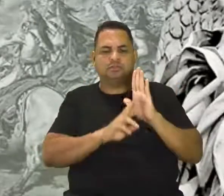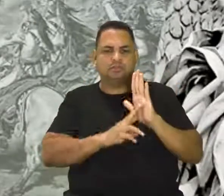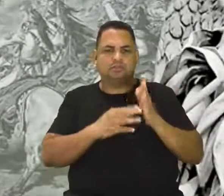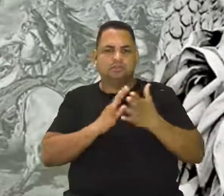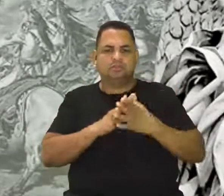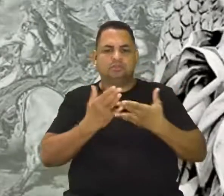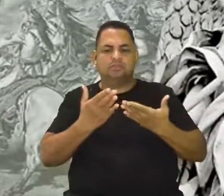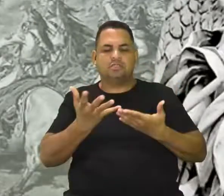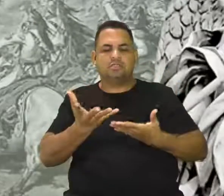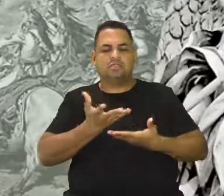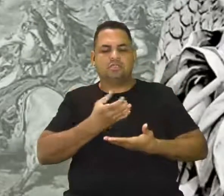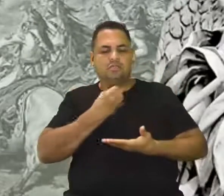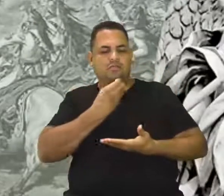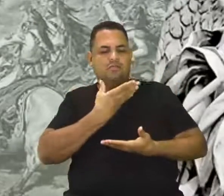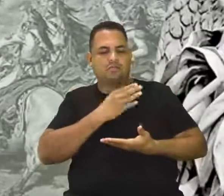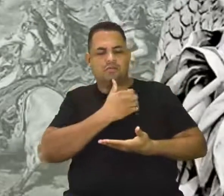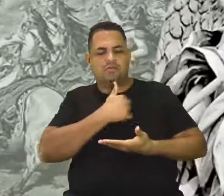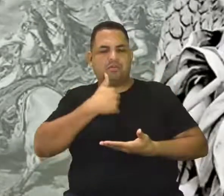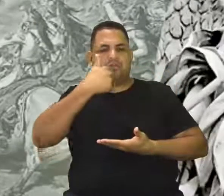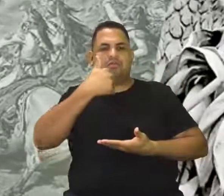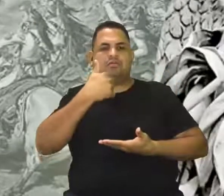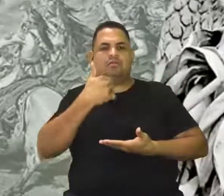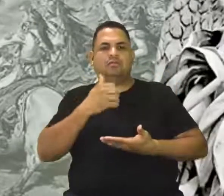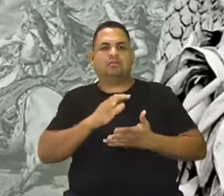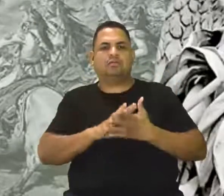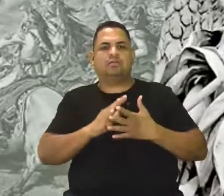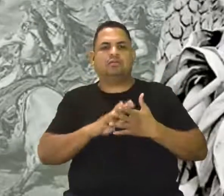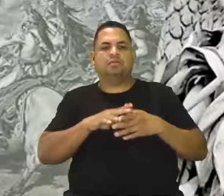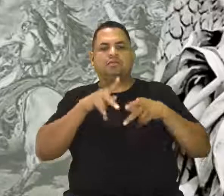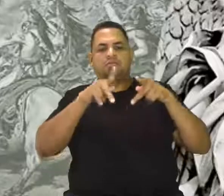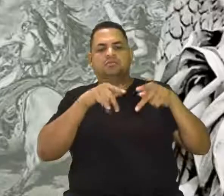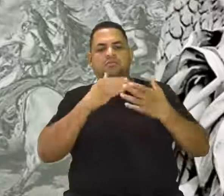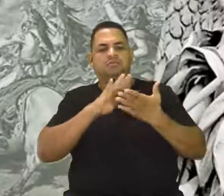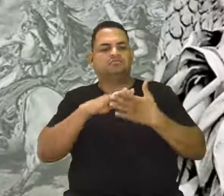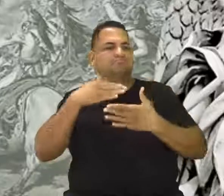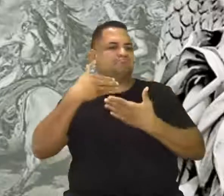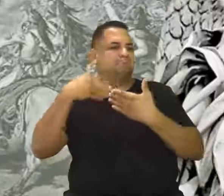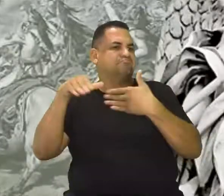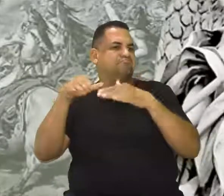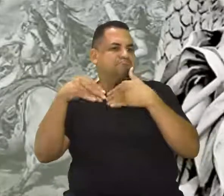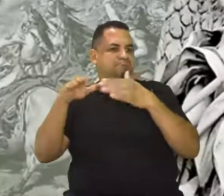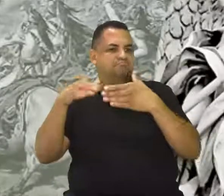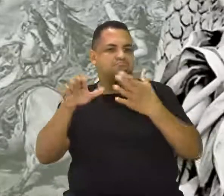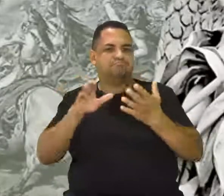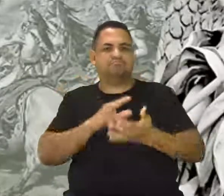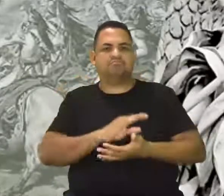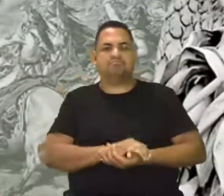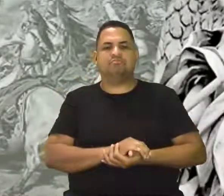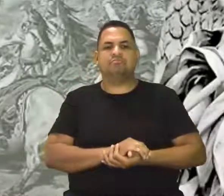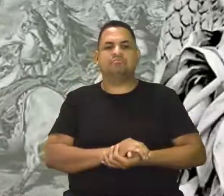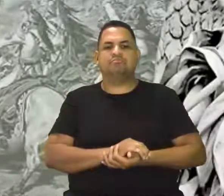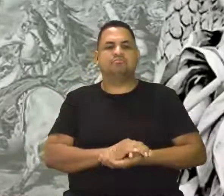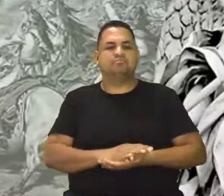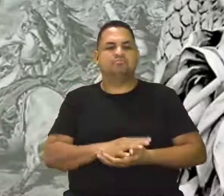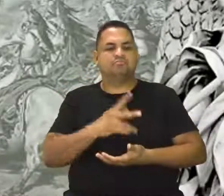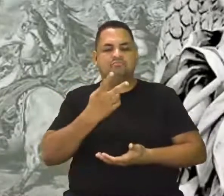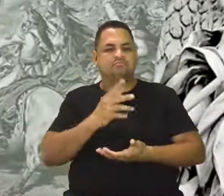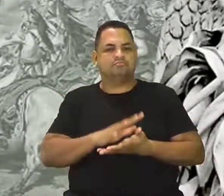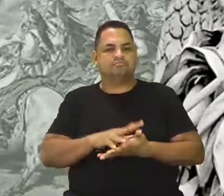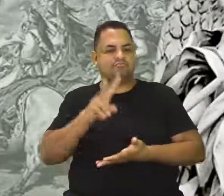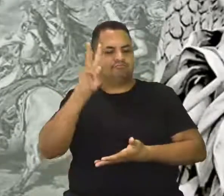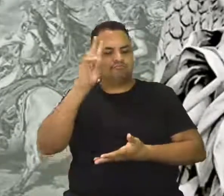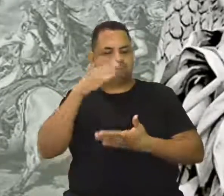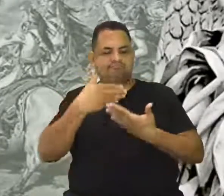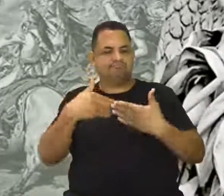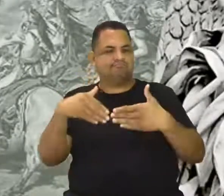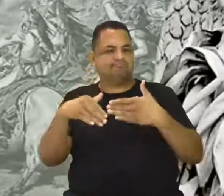de querer sempre o bom e o melhor. E o povo, ele não está nem aí para o povo. Ele não lembra. Ele